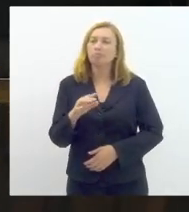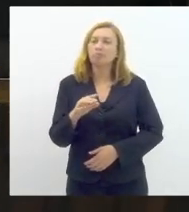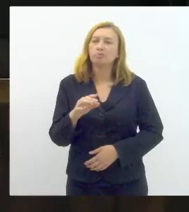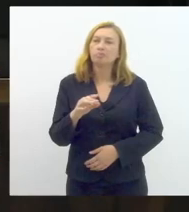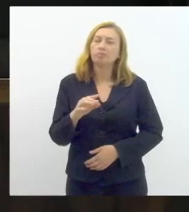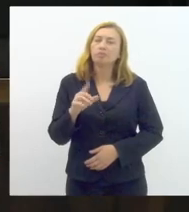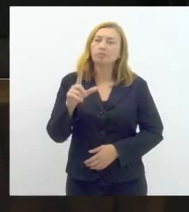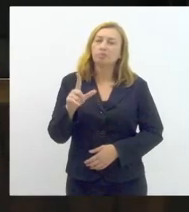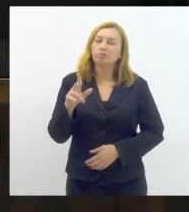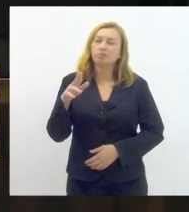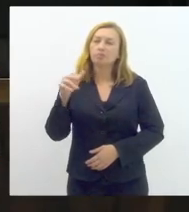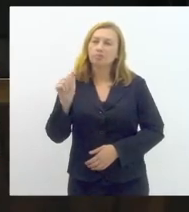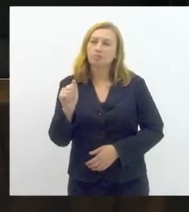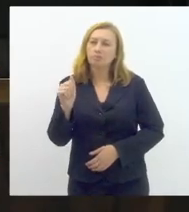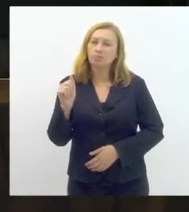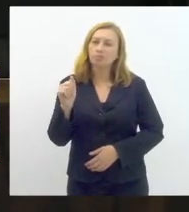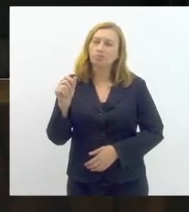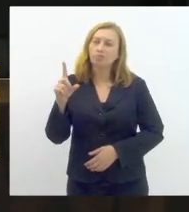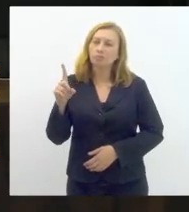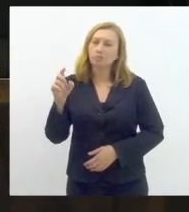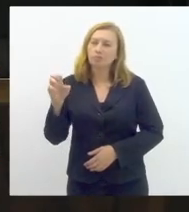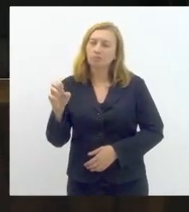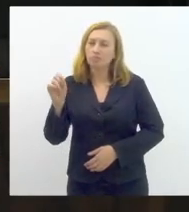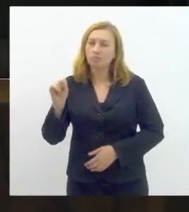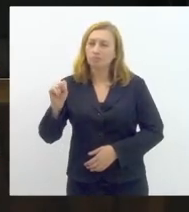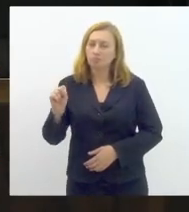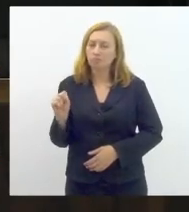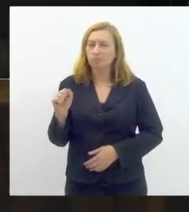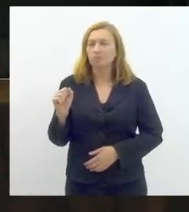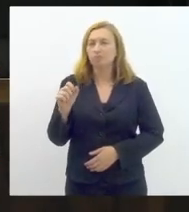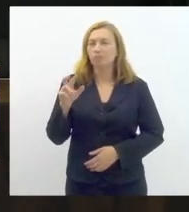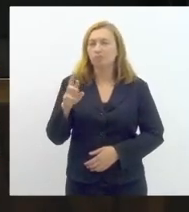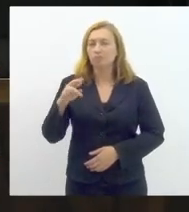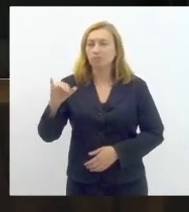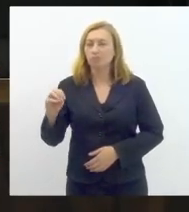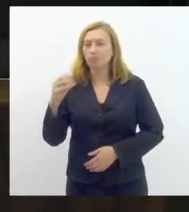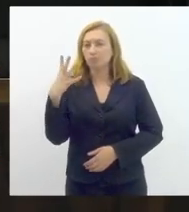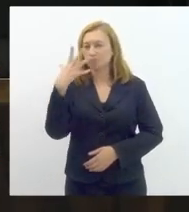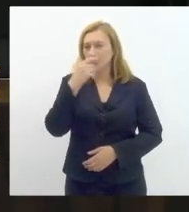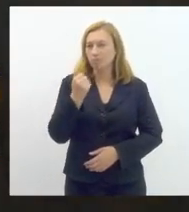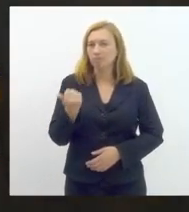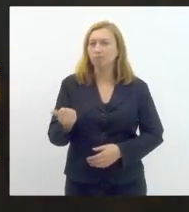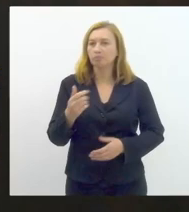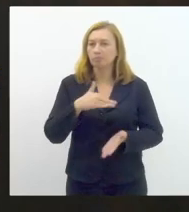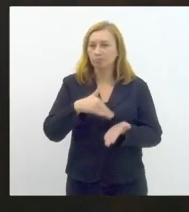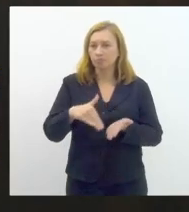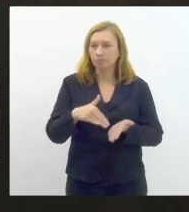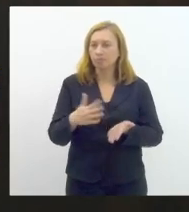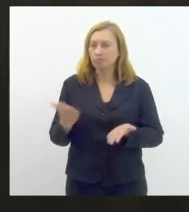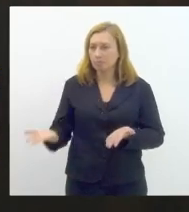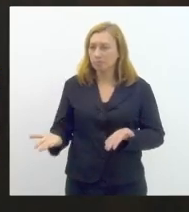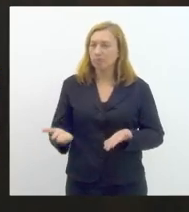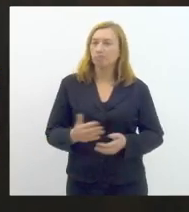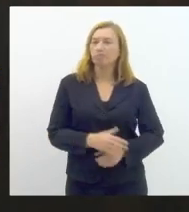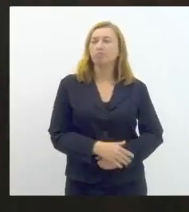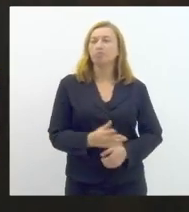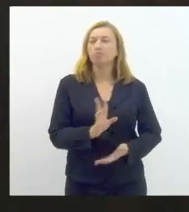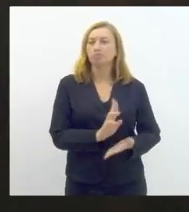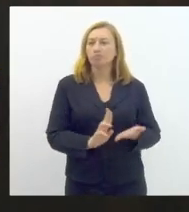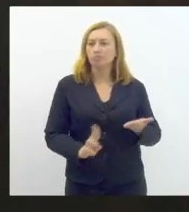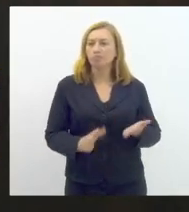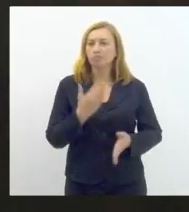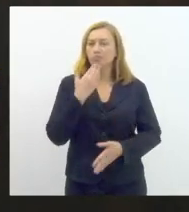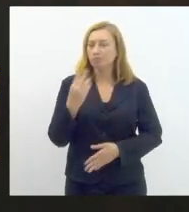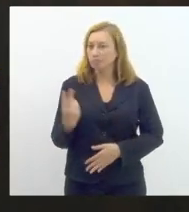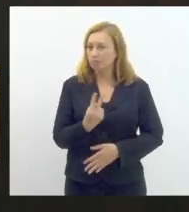de Souza, Rio Bonito. Então, meus amigos aqui, camaradas secretários, já estão com a lista. Eu vou pedir